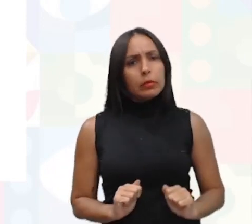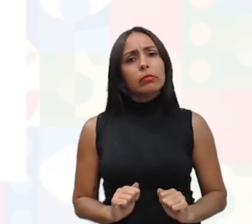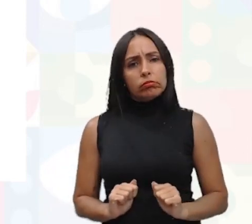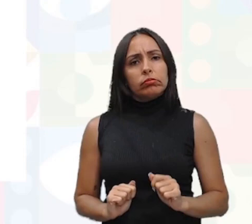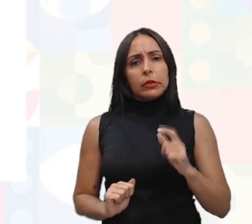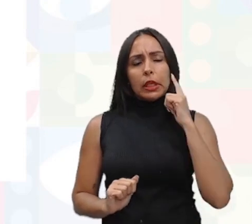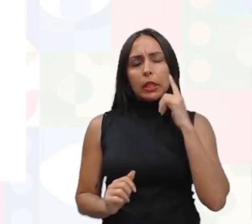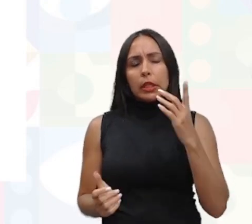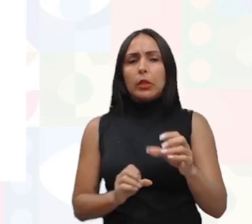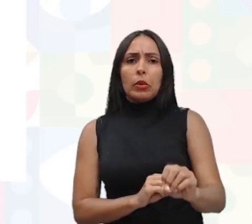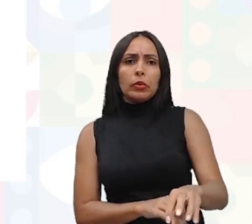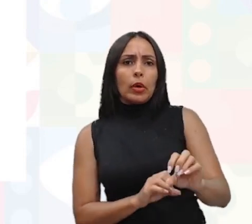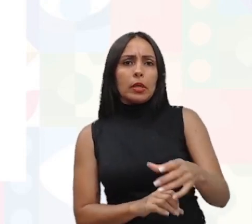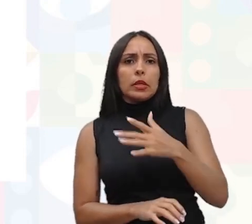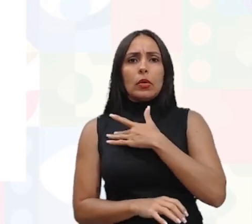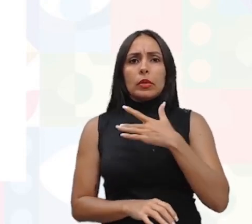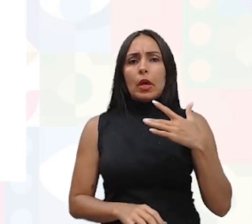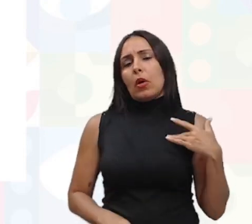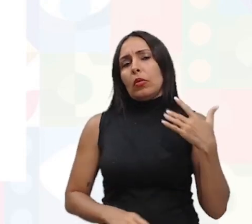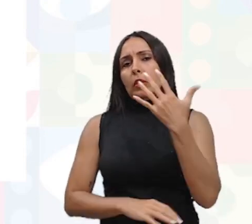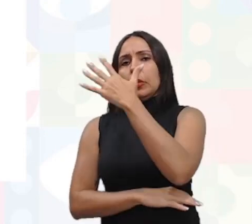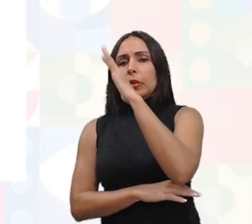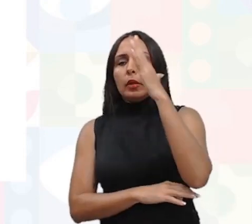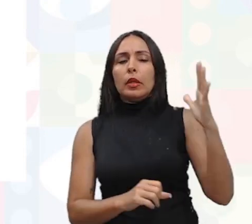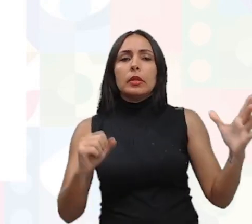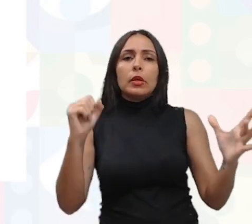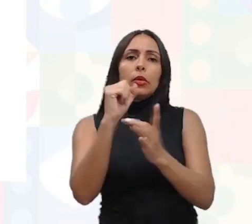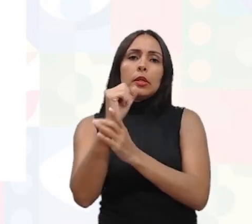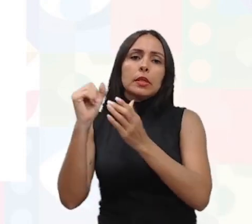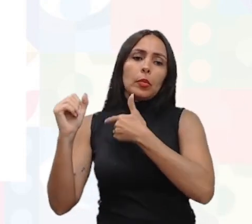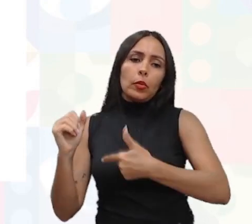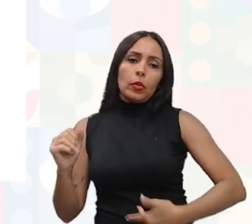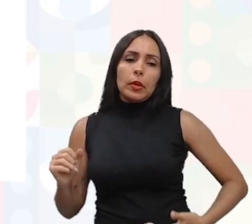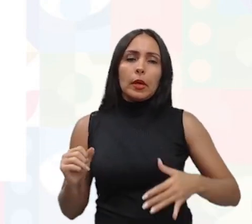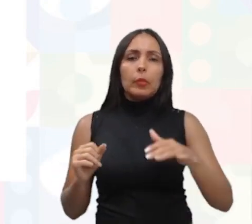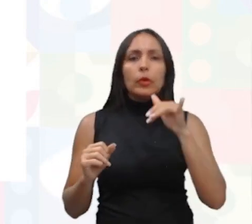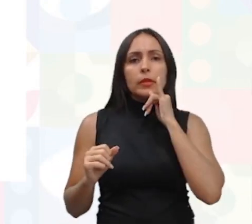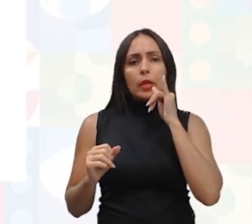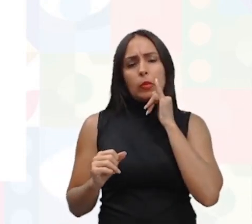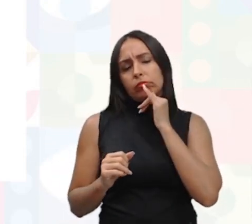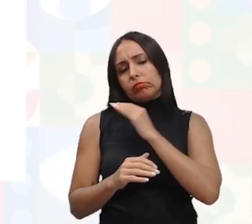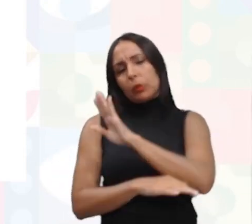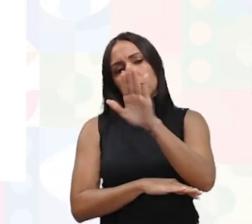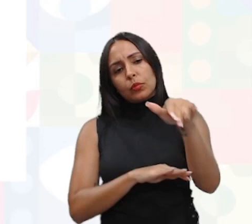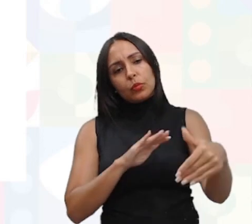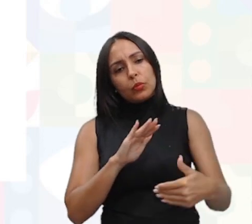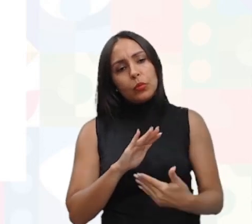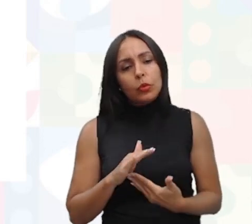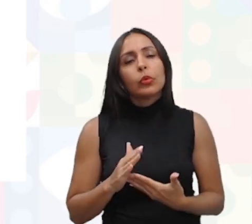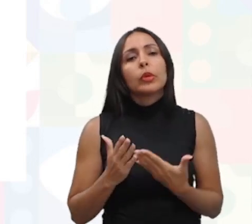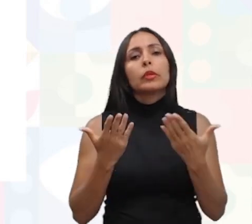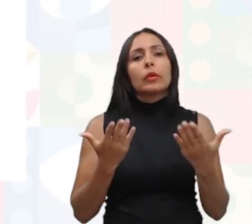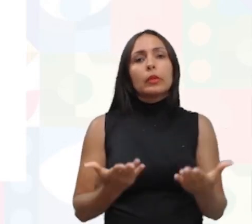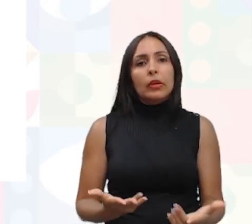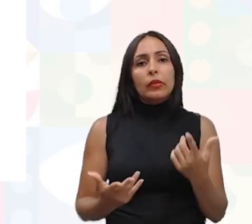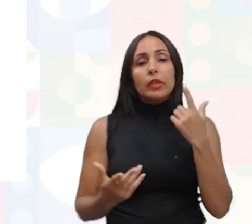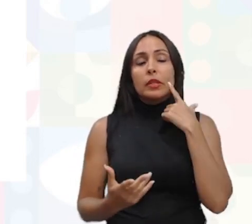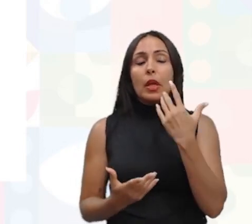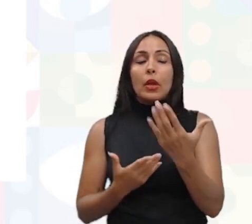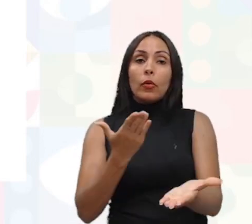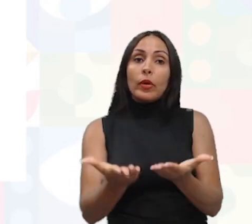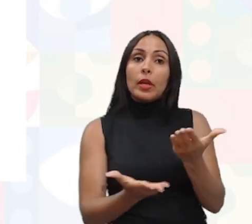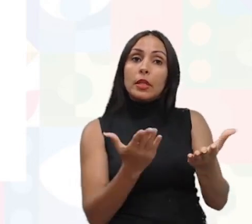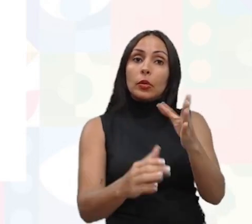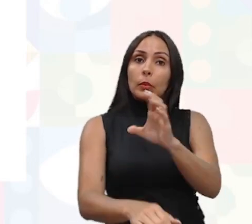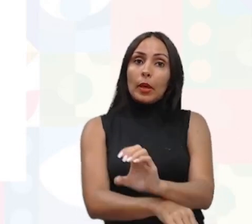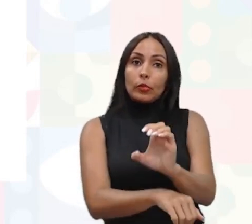saúde, meio ambiente, segurança pública, por exemplo. Então, tudo isso devem ser oferecidos pelo Estado